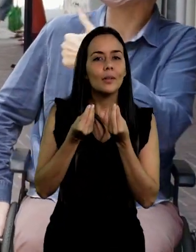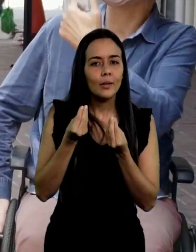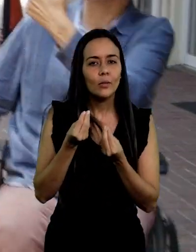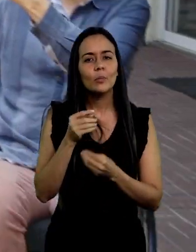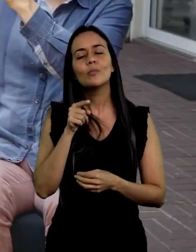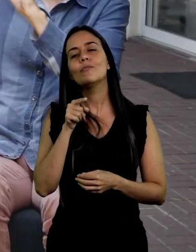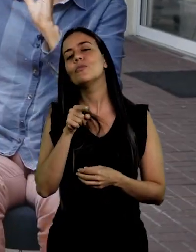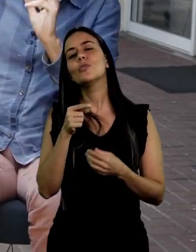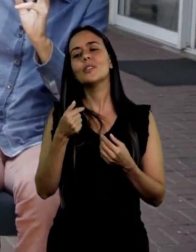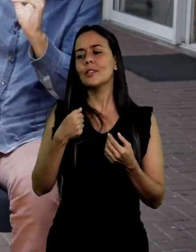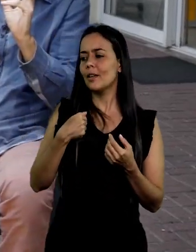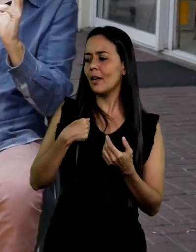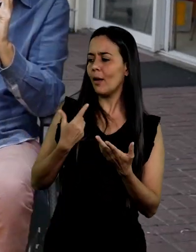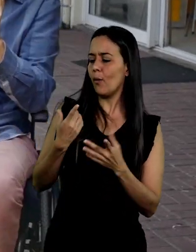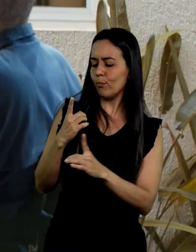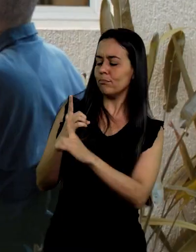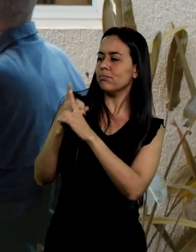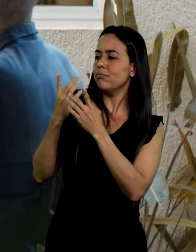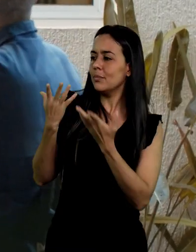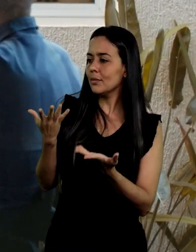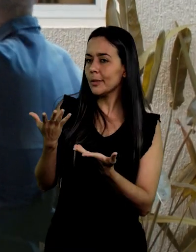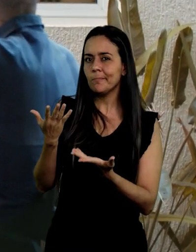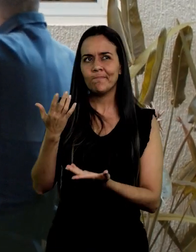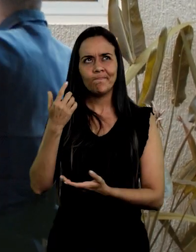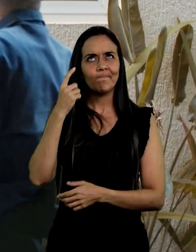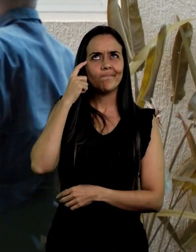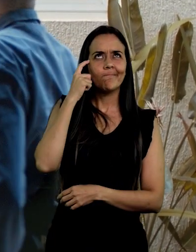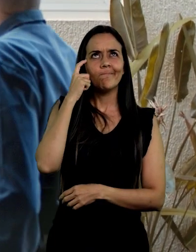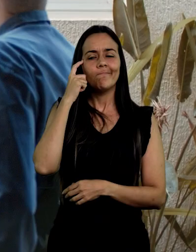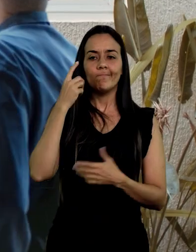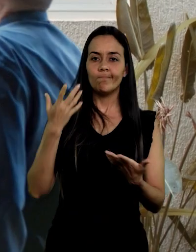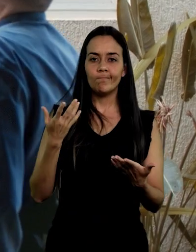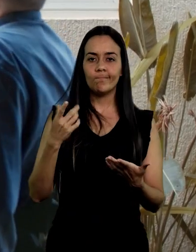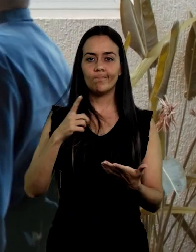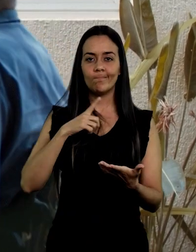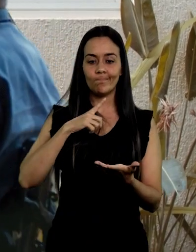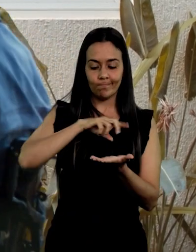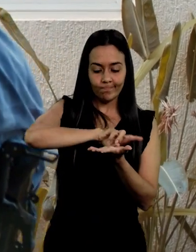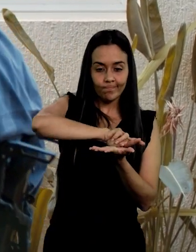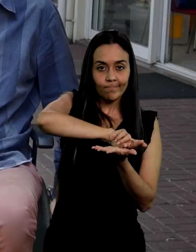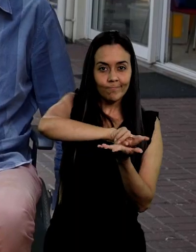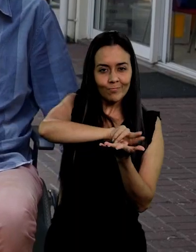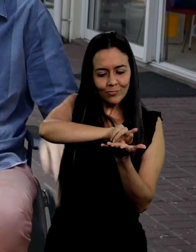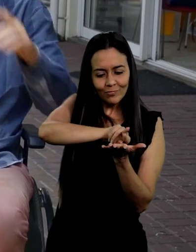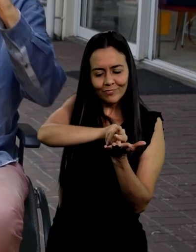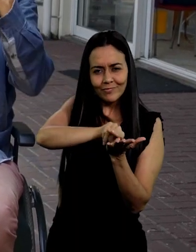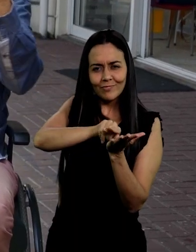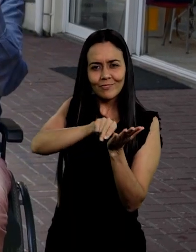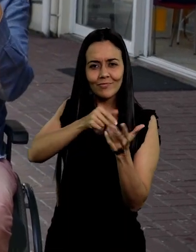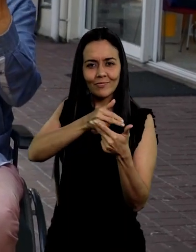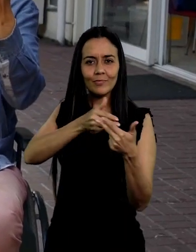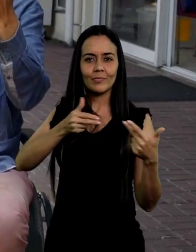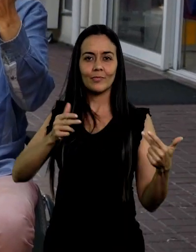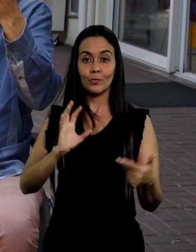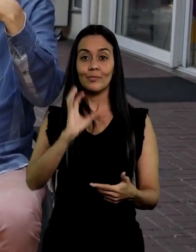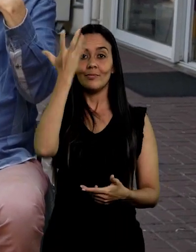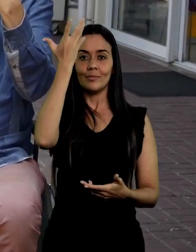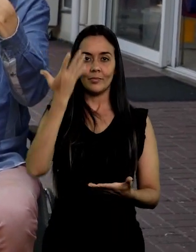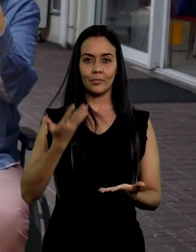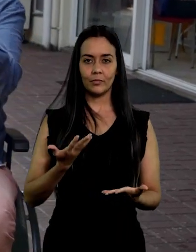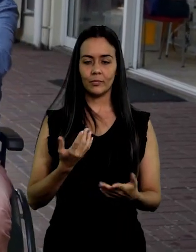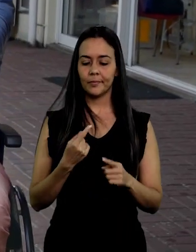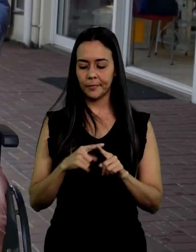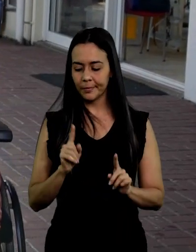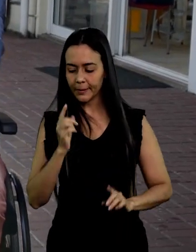que eu quero te ver, você quer me ver, a gente não se vê. Sim. E temos 1000 questões para dizer por que não nos vemos. Só que essas questões não servem